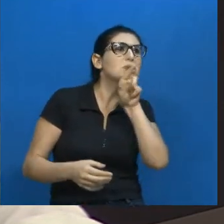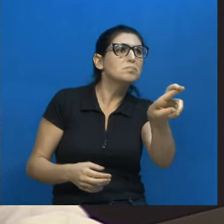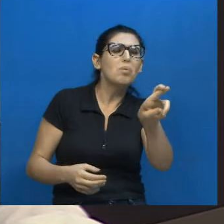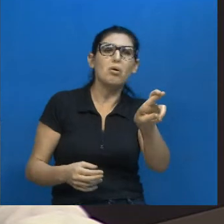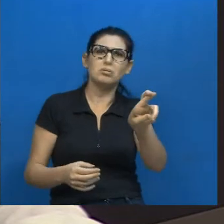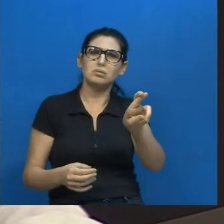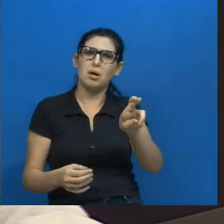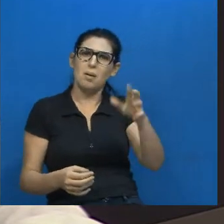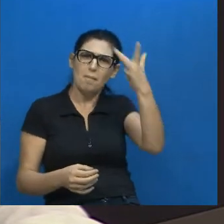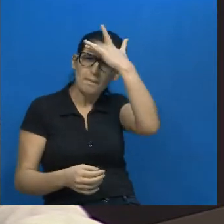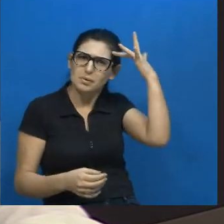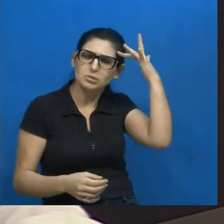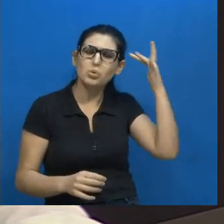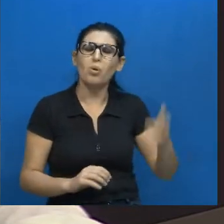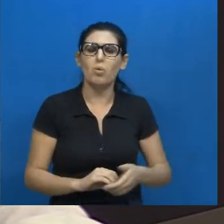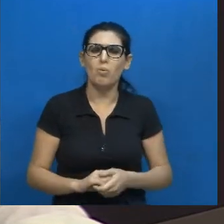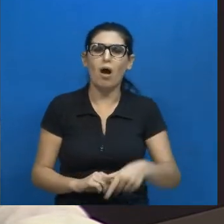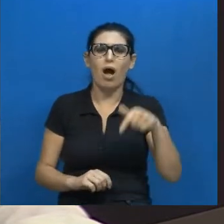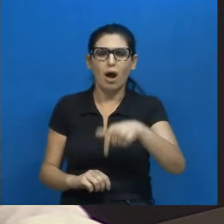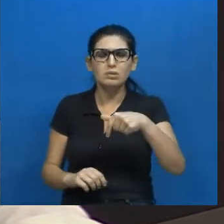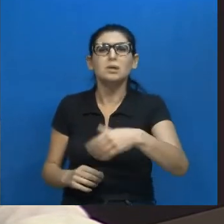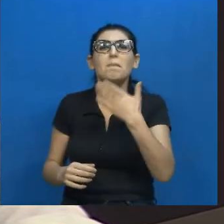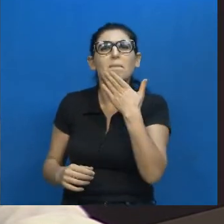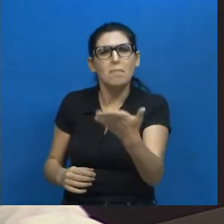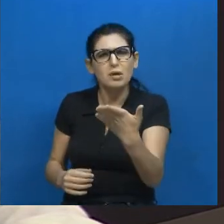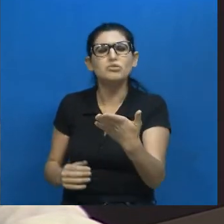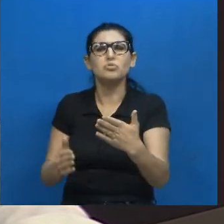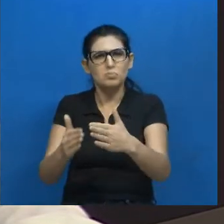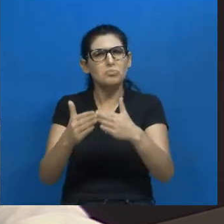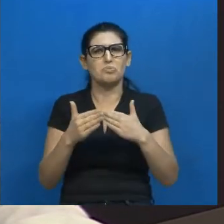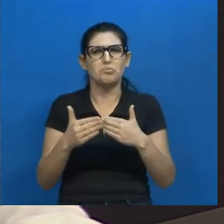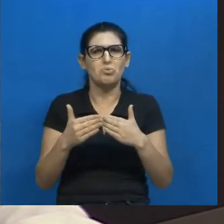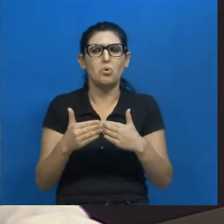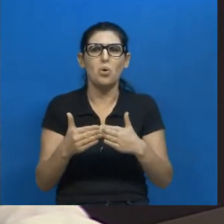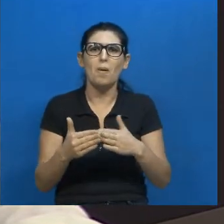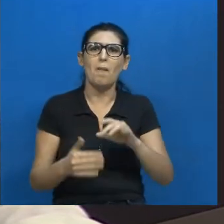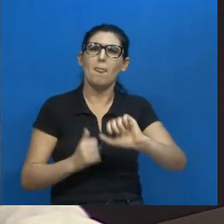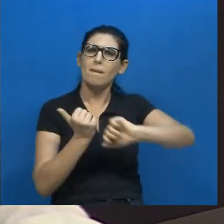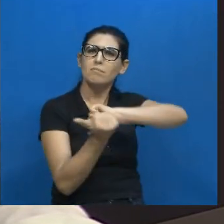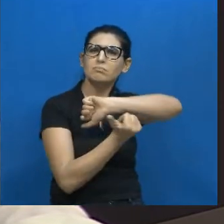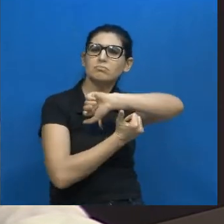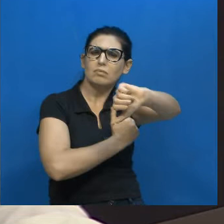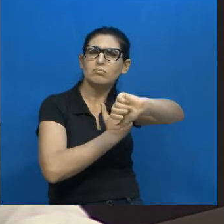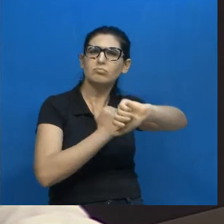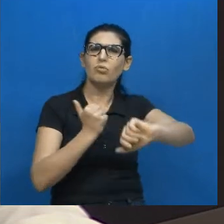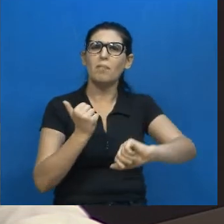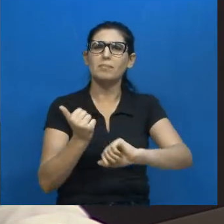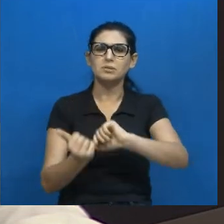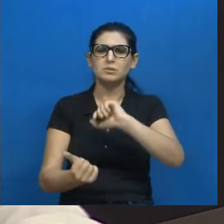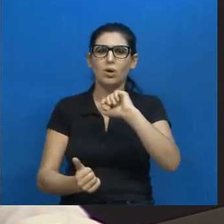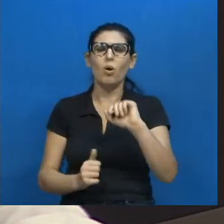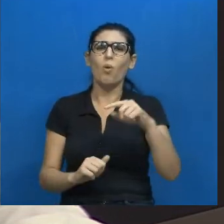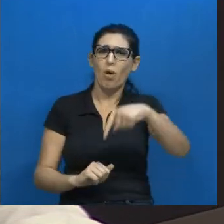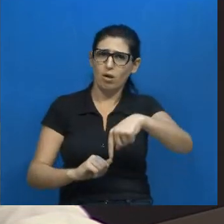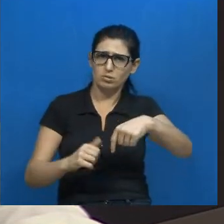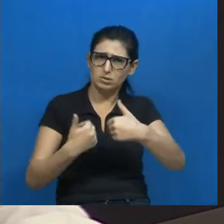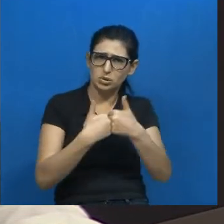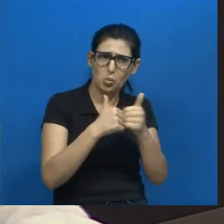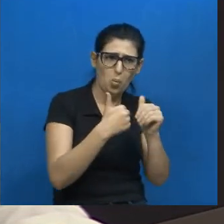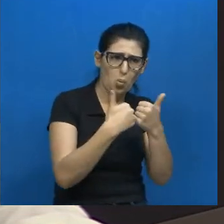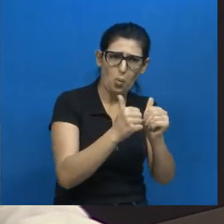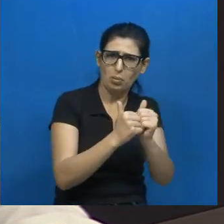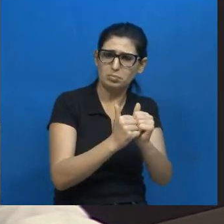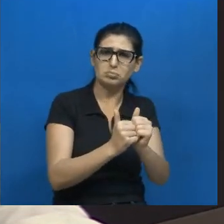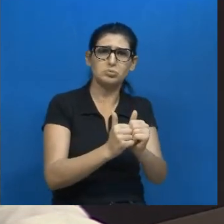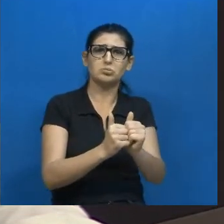Então, aqui fica registrado esse meu pedido. Eu acho que só essas mudanças que a gente viu aqui, dessas linhas, não vai atender o